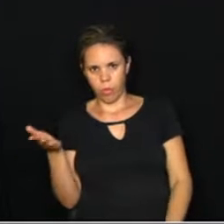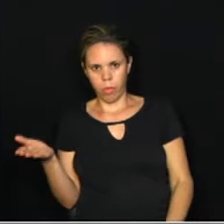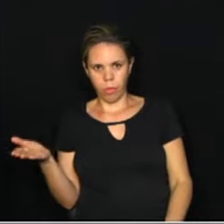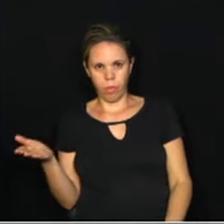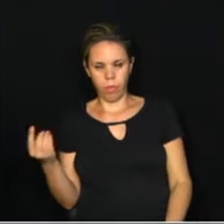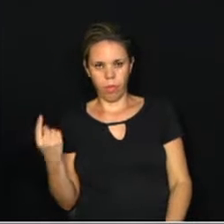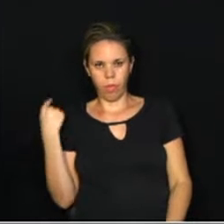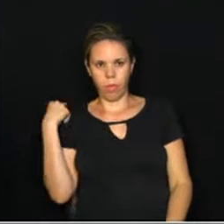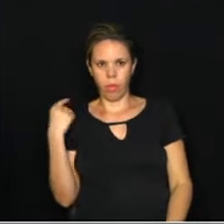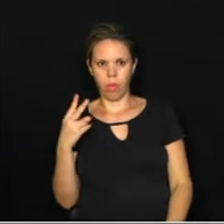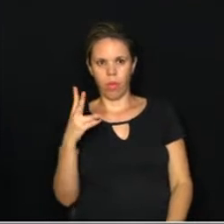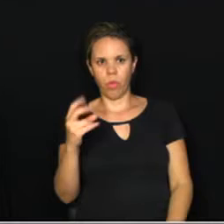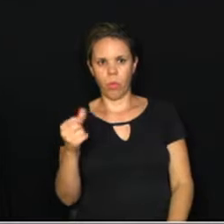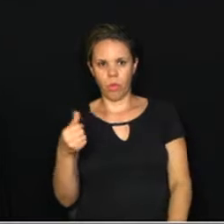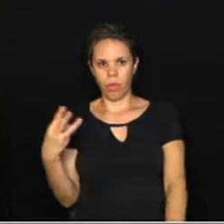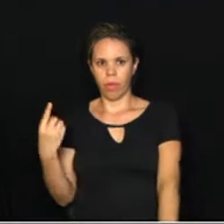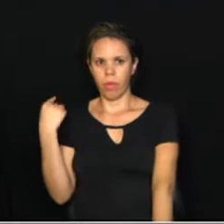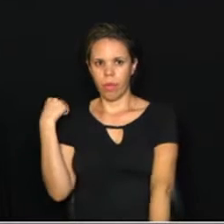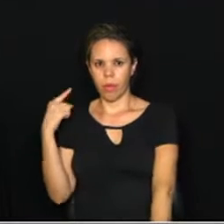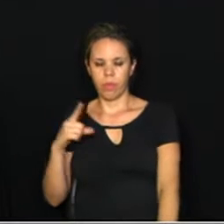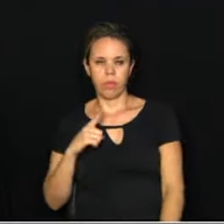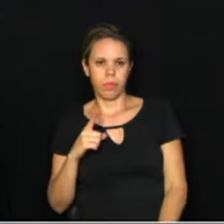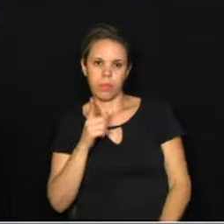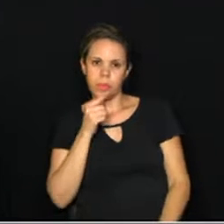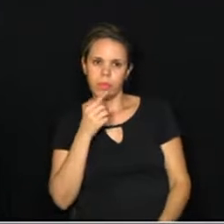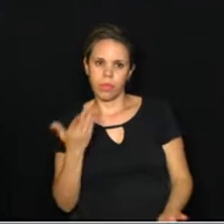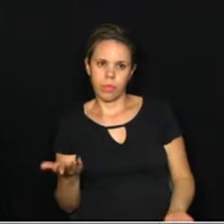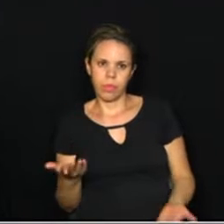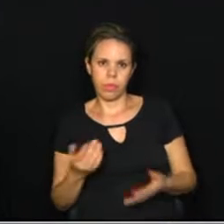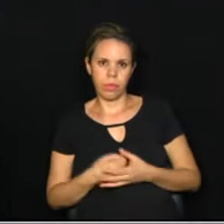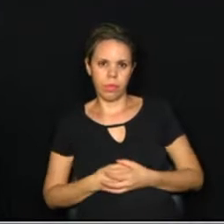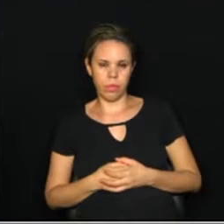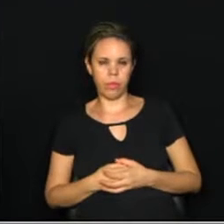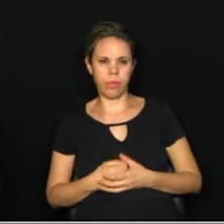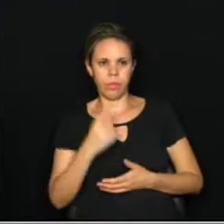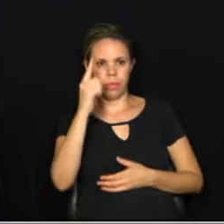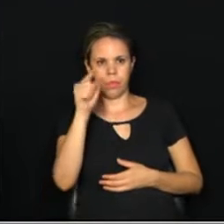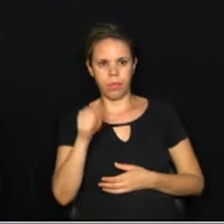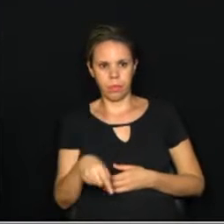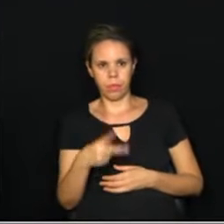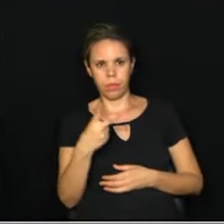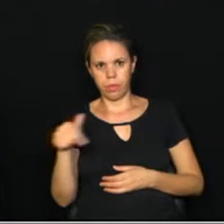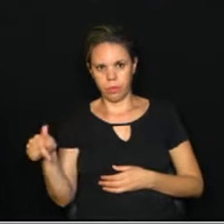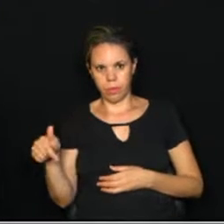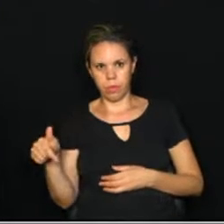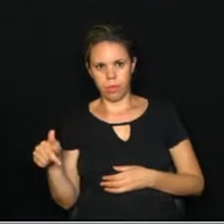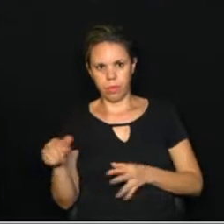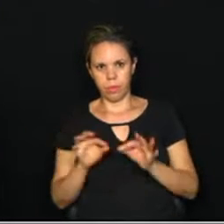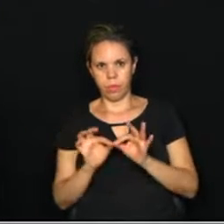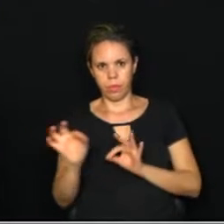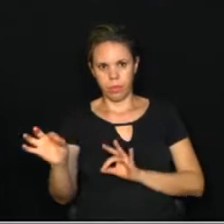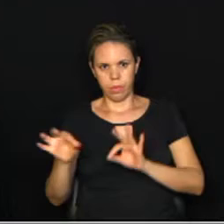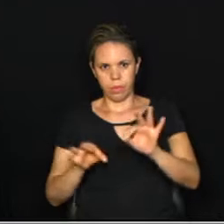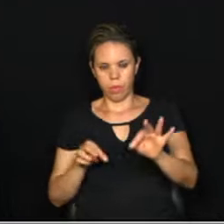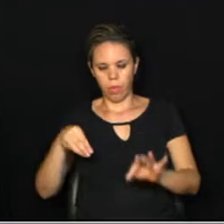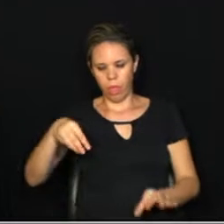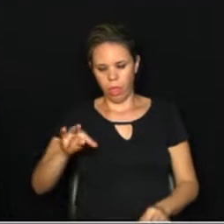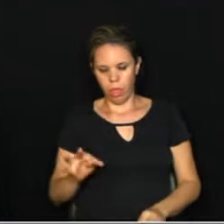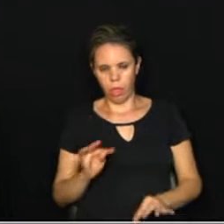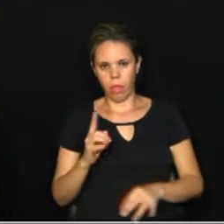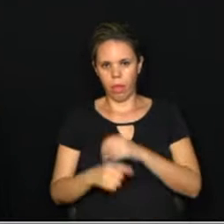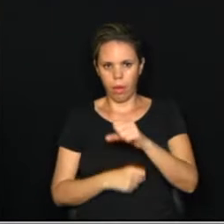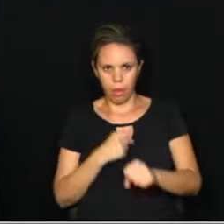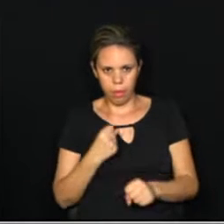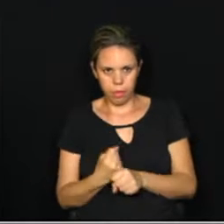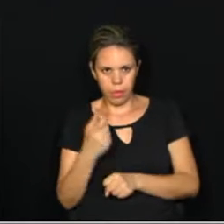lá em 2013, a nossa disponibilidade hídrica ela era de 1.027 metros cúbicos habitante ano.